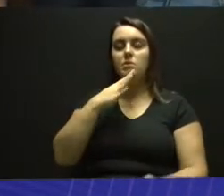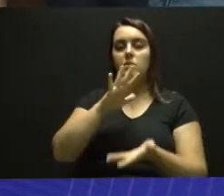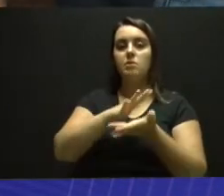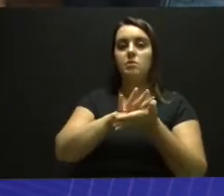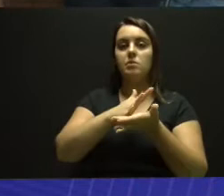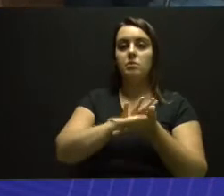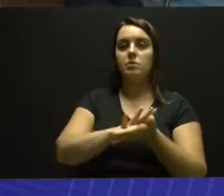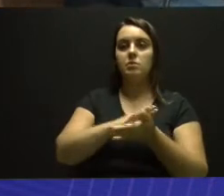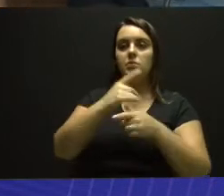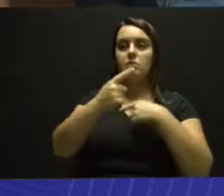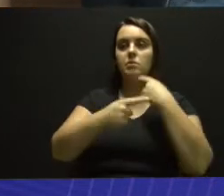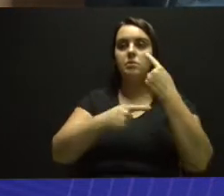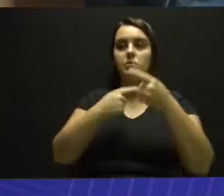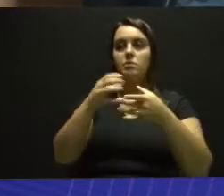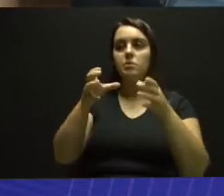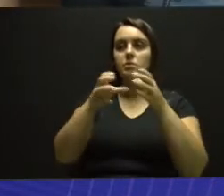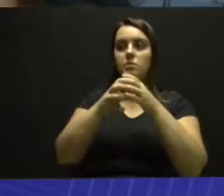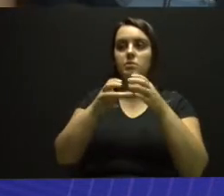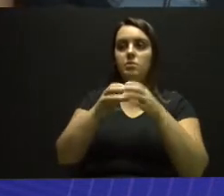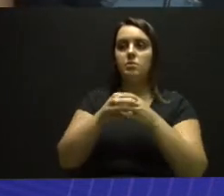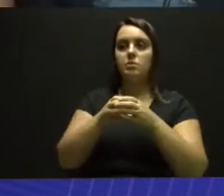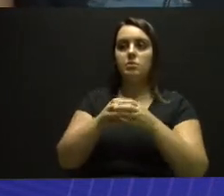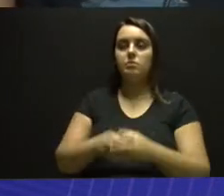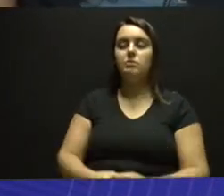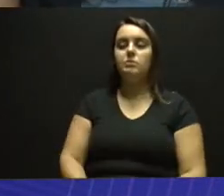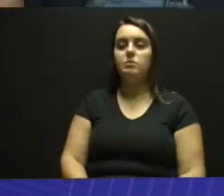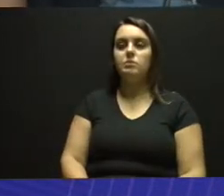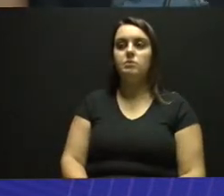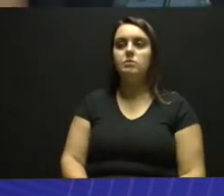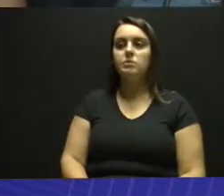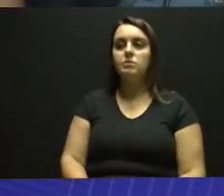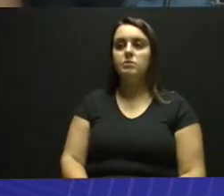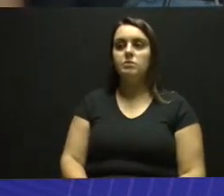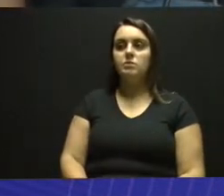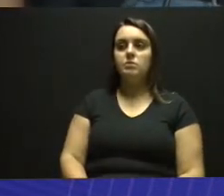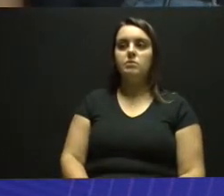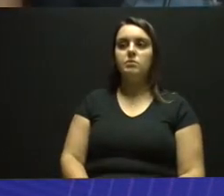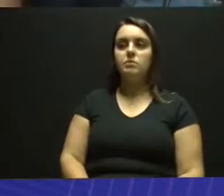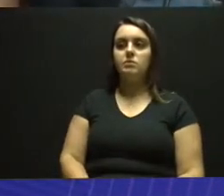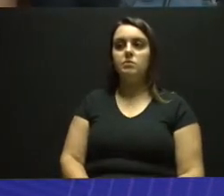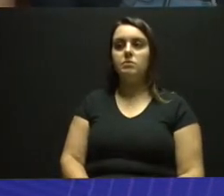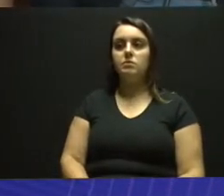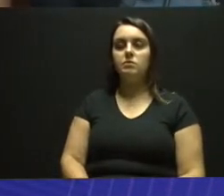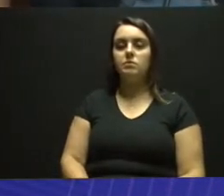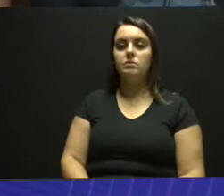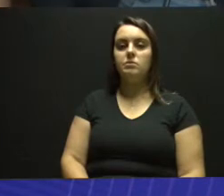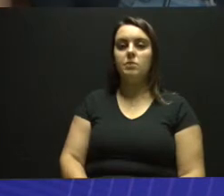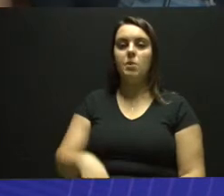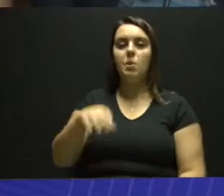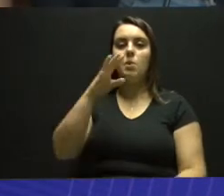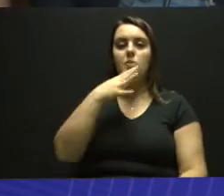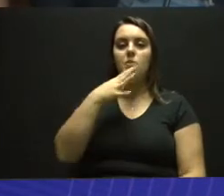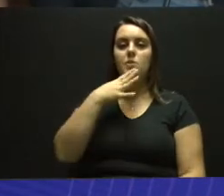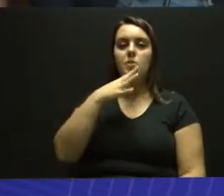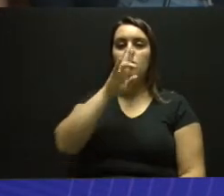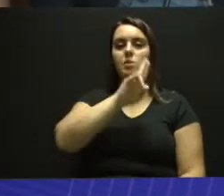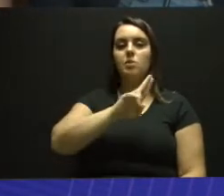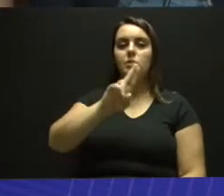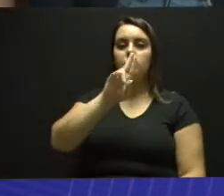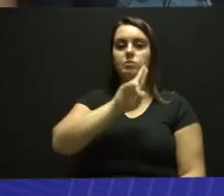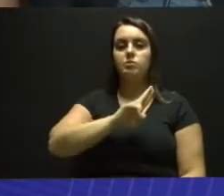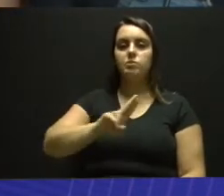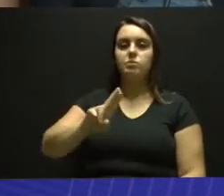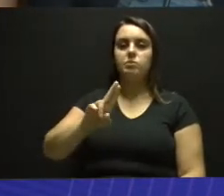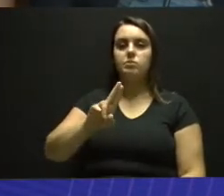passando pelos grupos pura vaidade ea oea do pagode com conhecidos nomes da época como vassoura